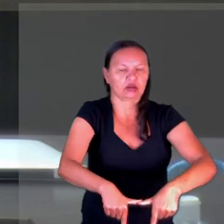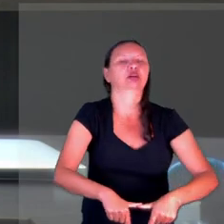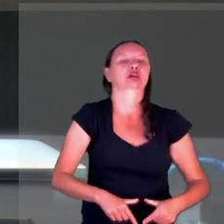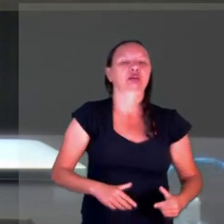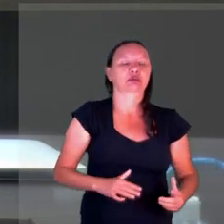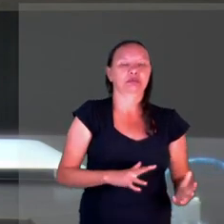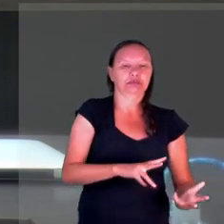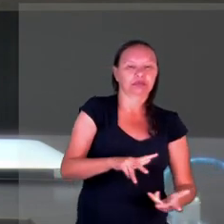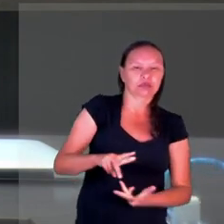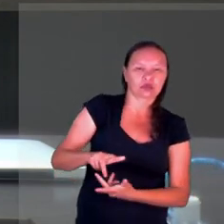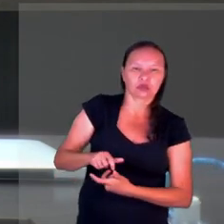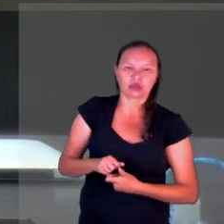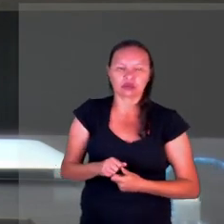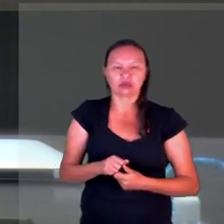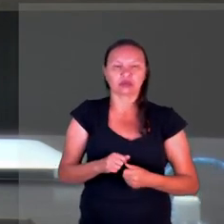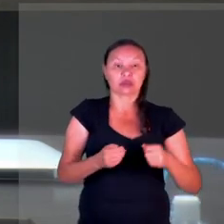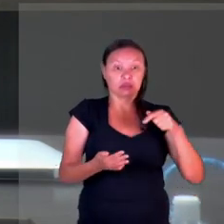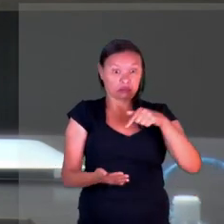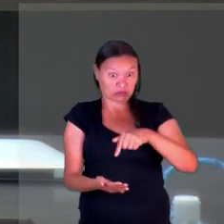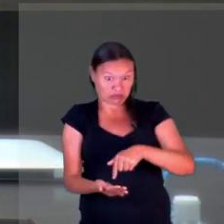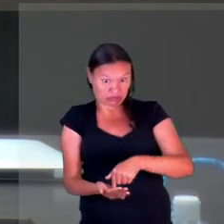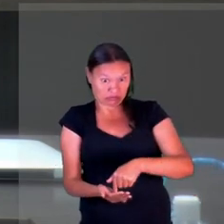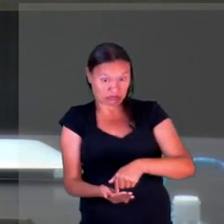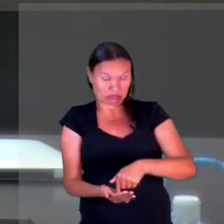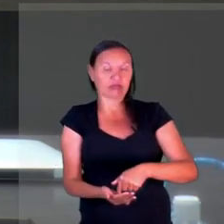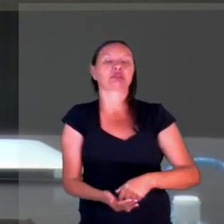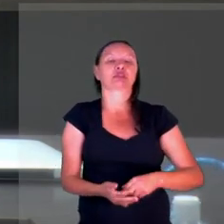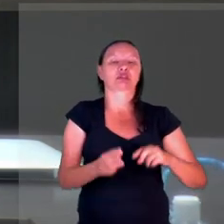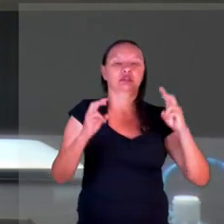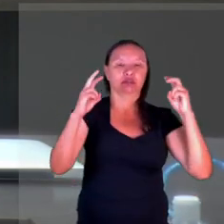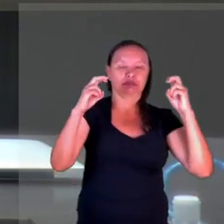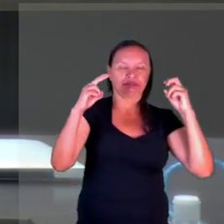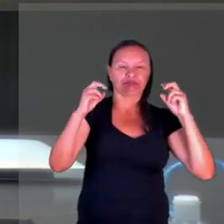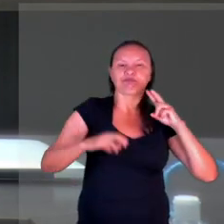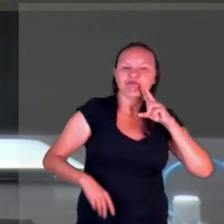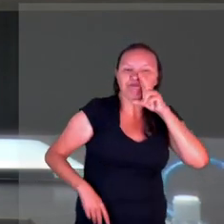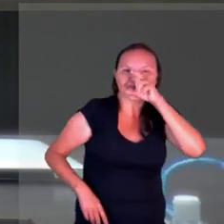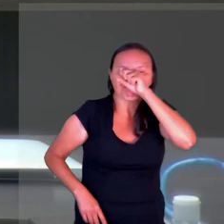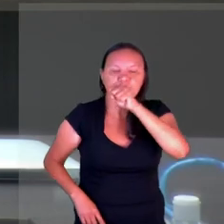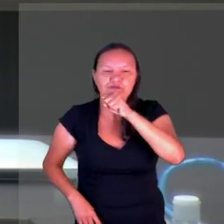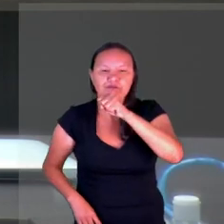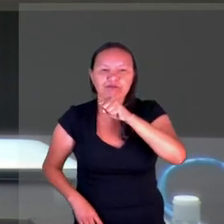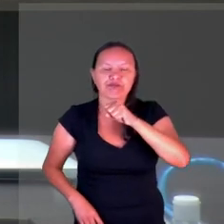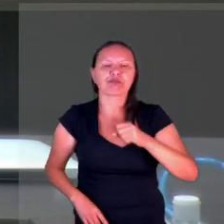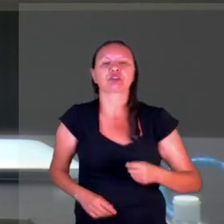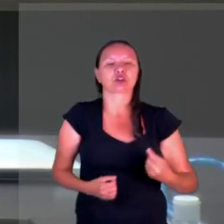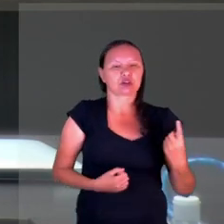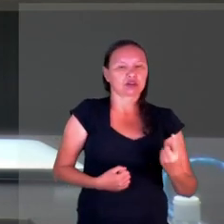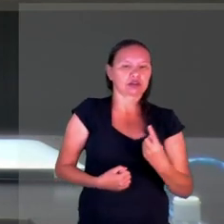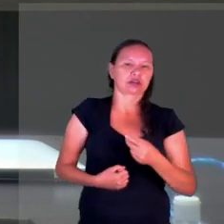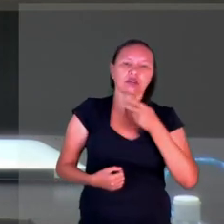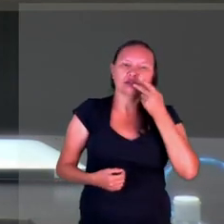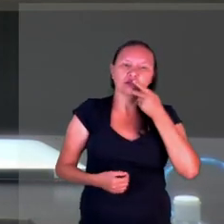globalmente instaurado e é nessa correlação de forças que nós nos situamos